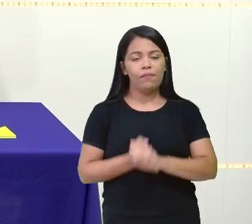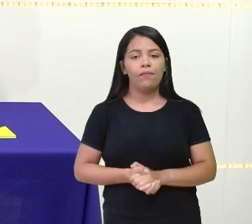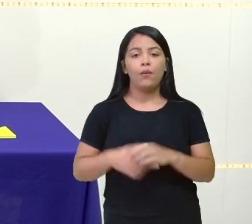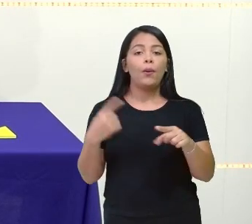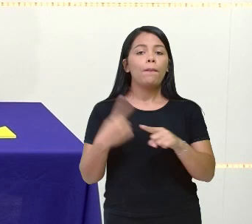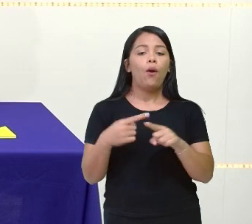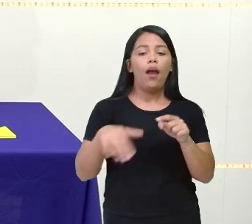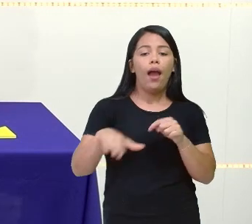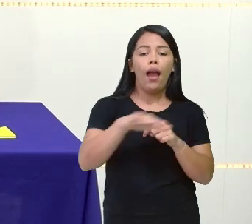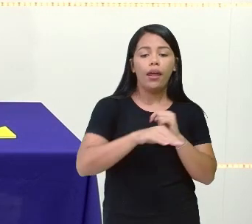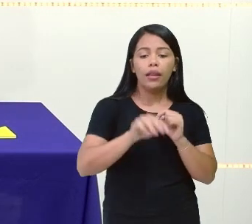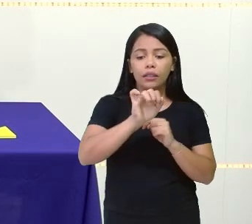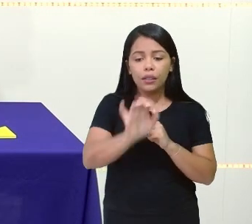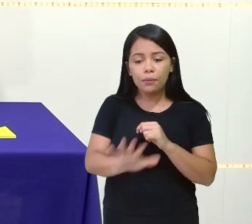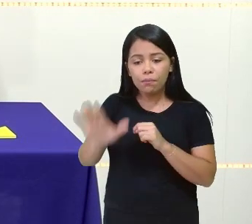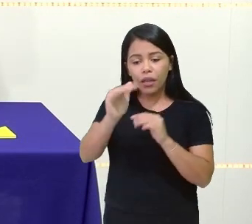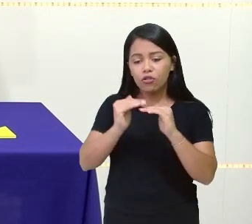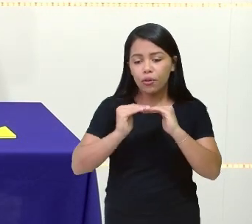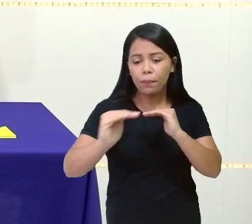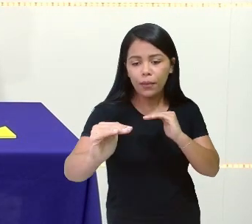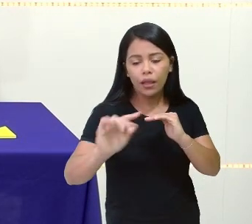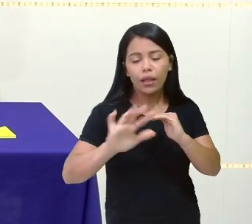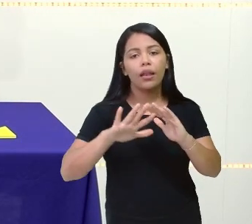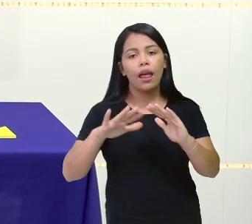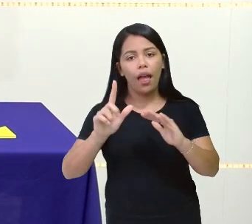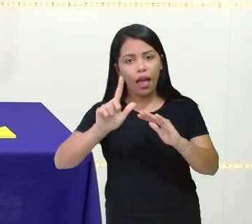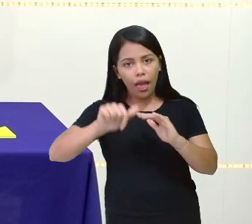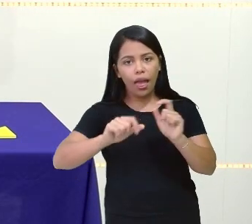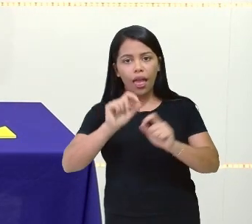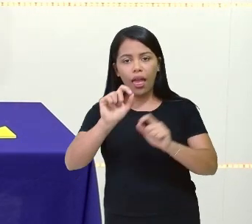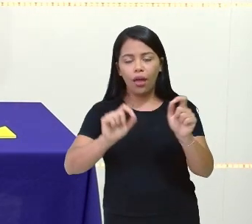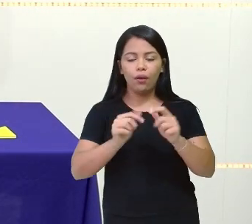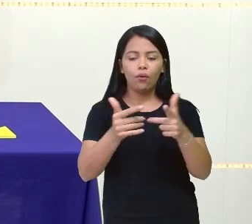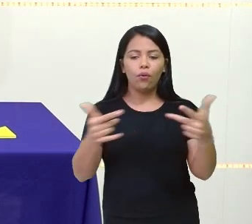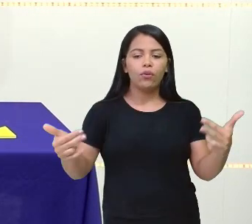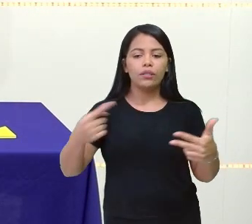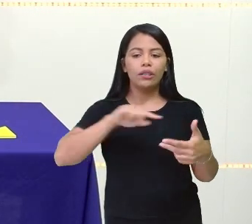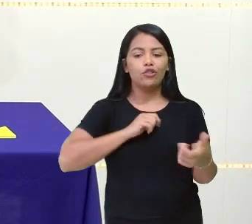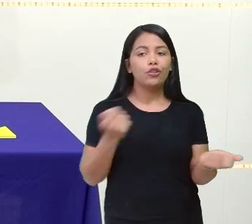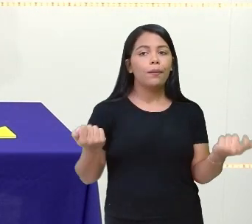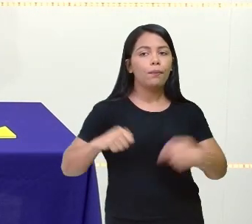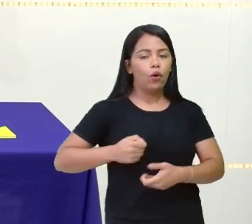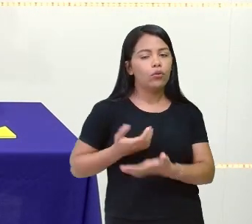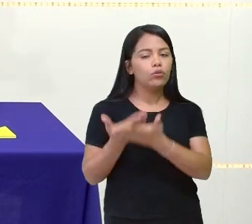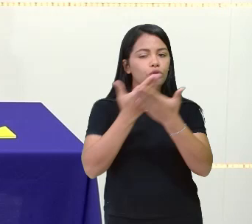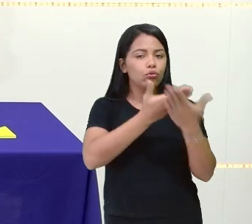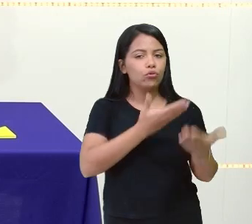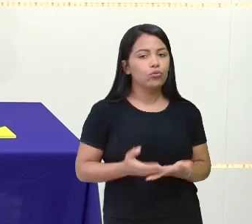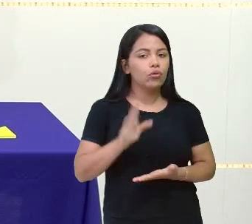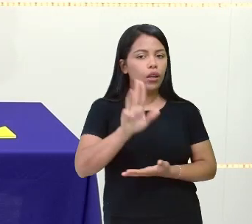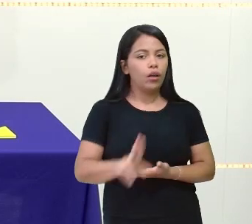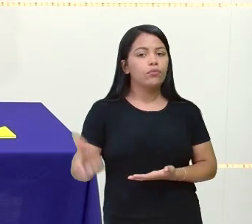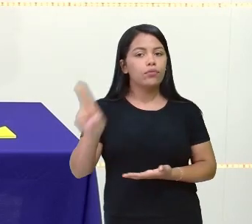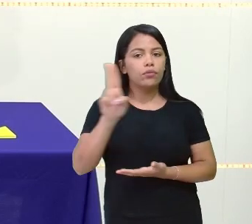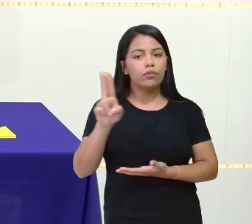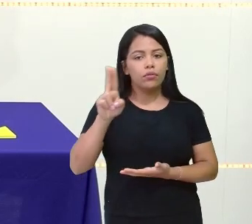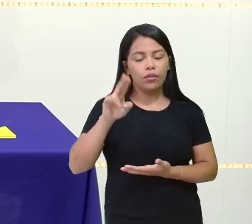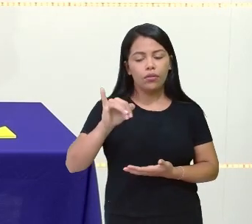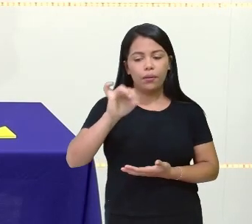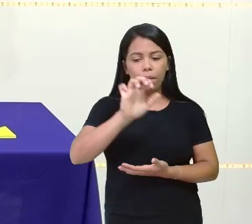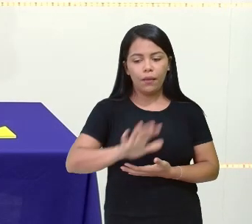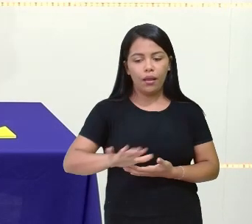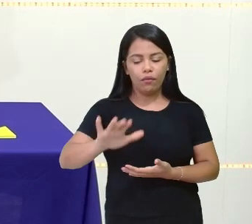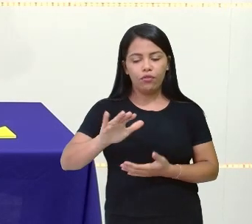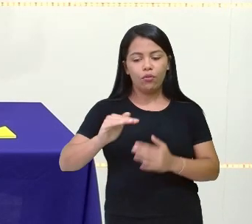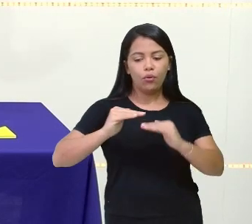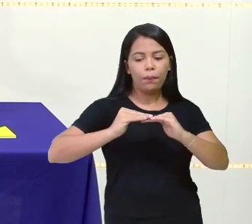área de figuras planas é uma grandeza que a gente pode trabalhar, né? Envolvendo aqui figuras planas.